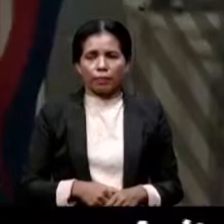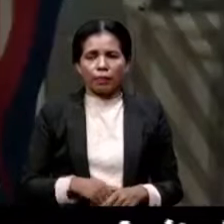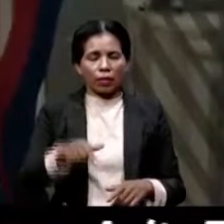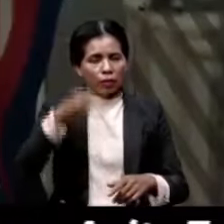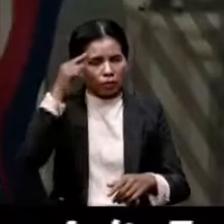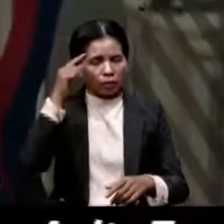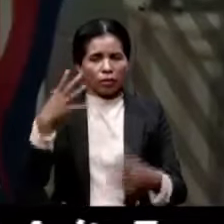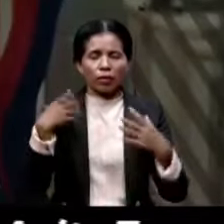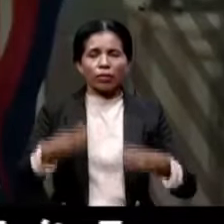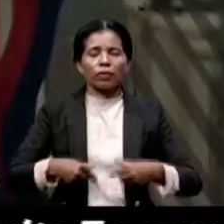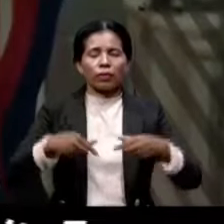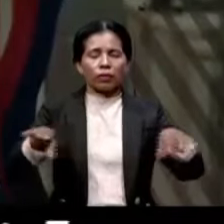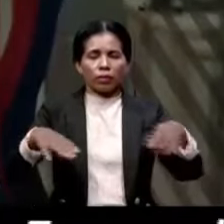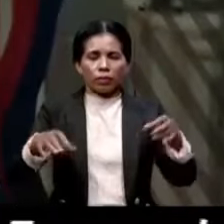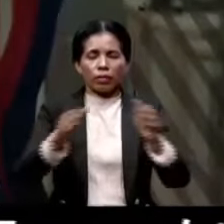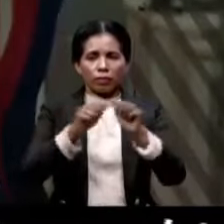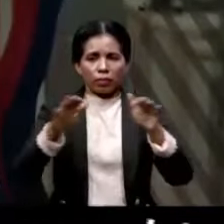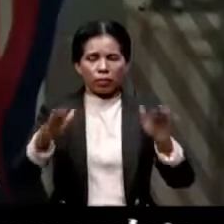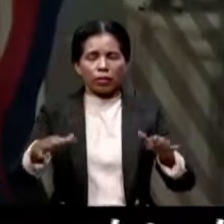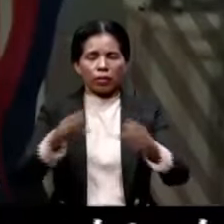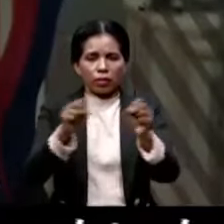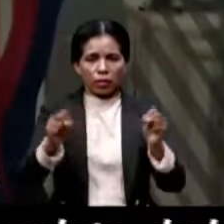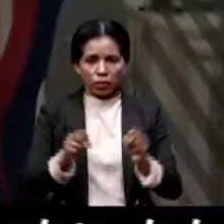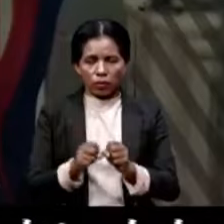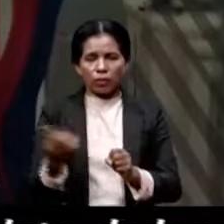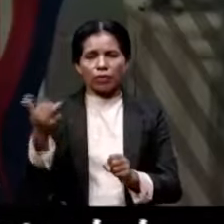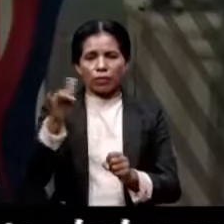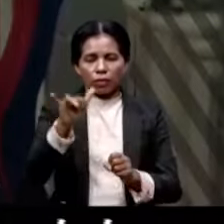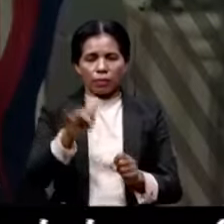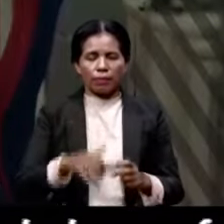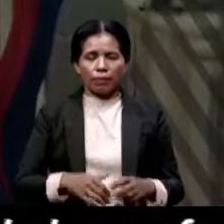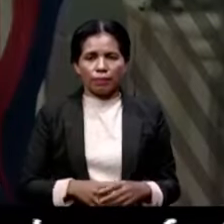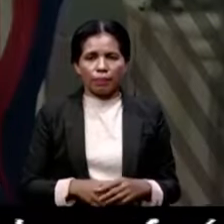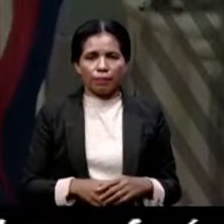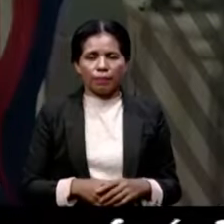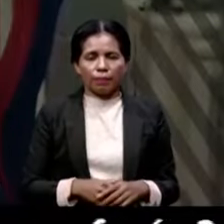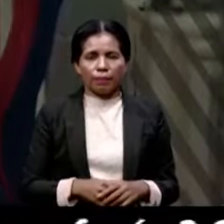Governo se reforça serviço de administração e sucocira.